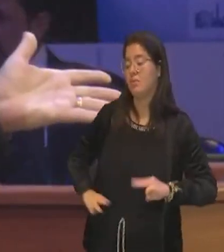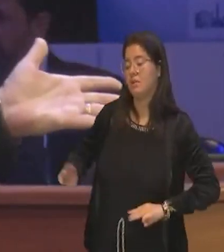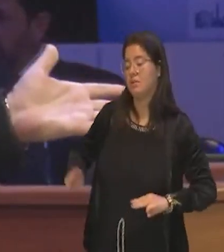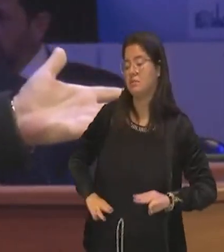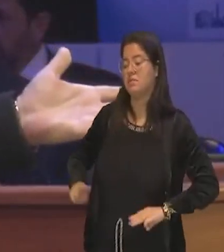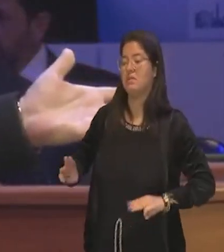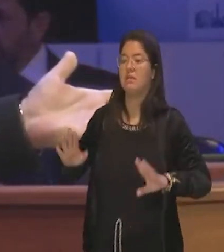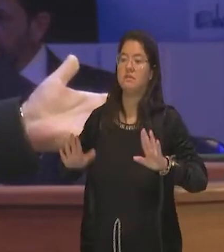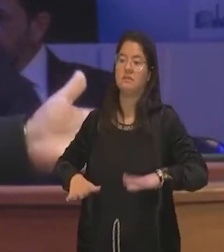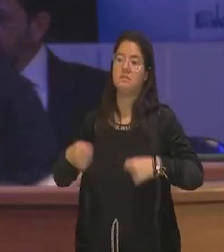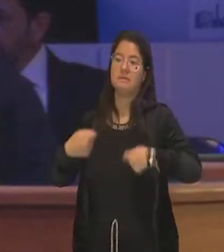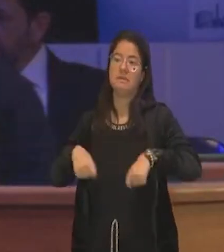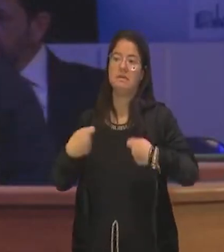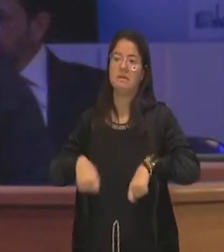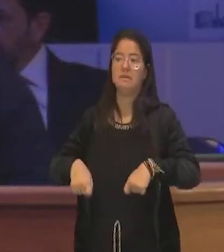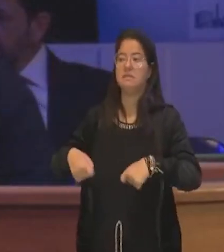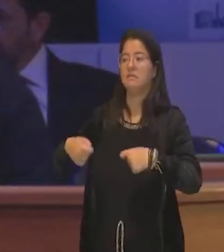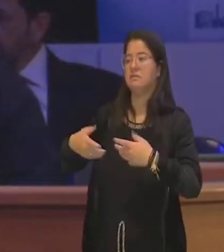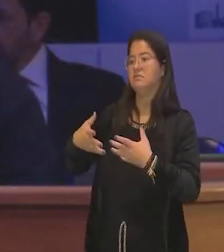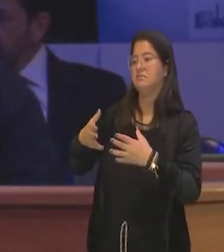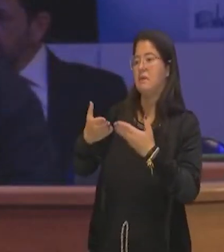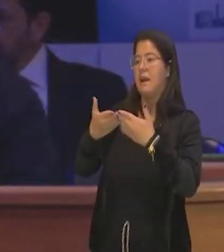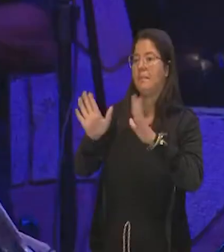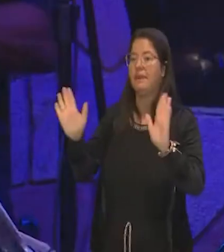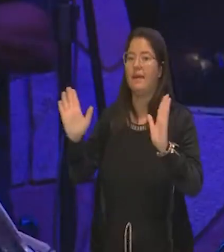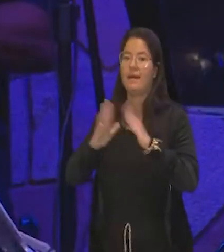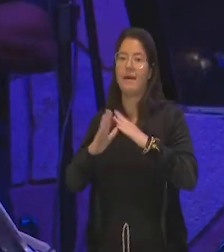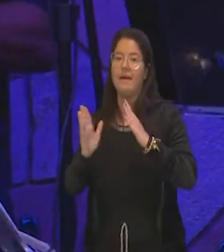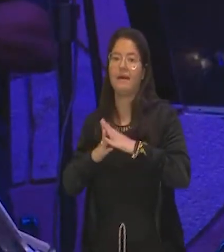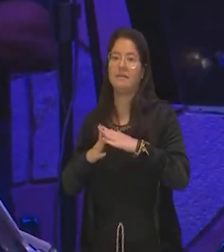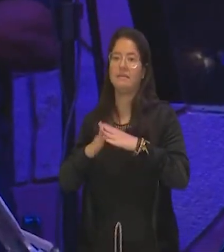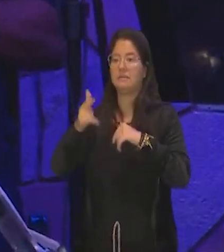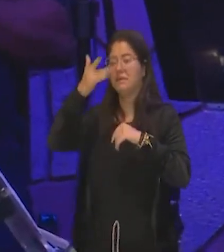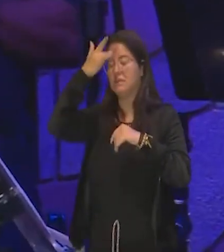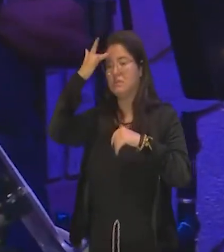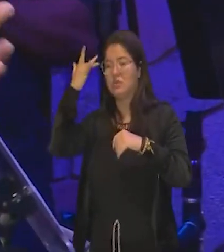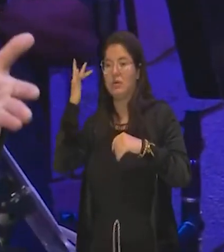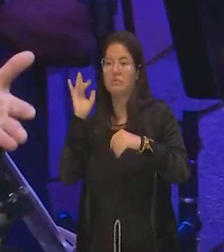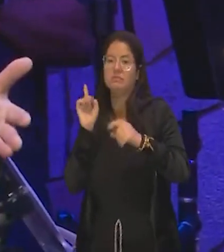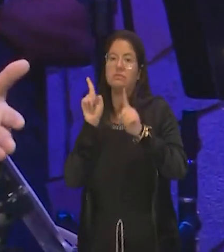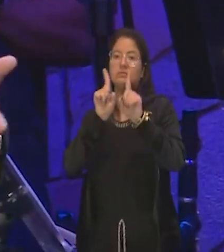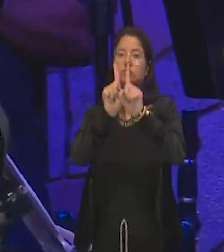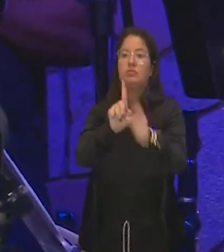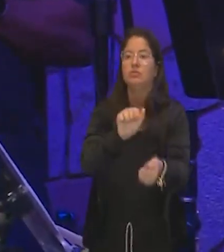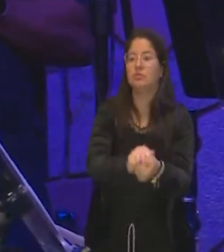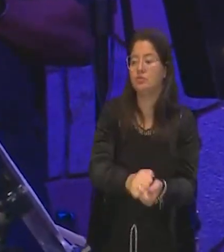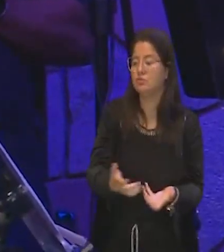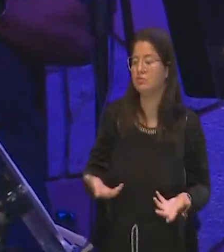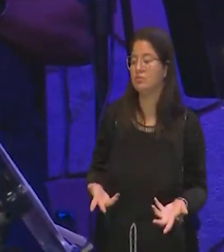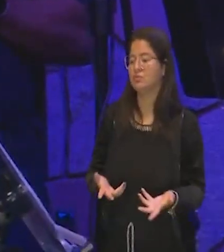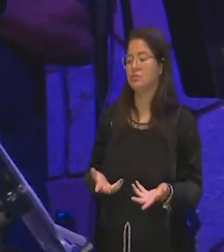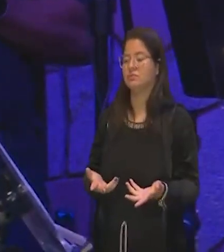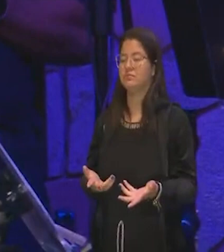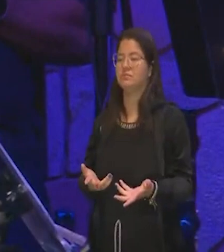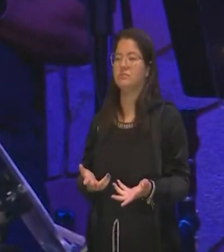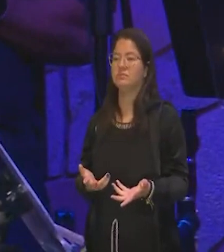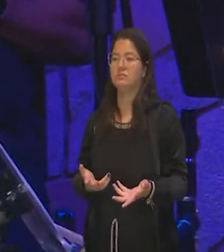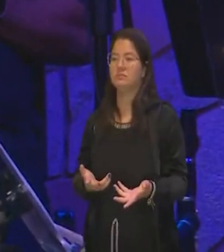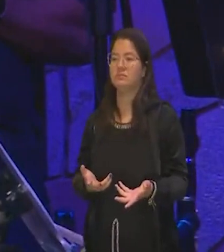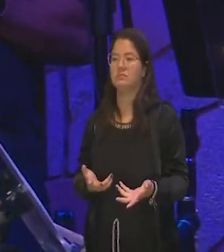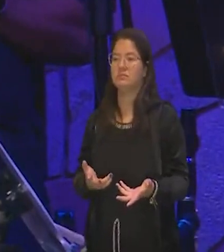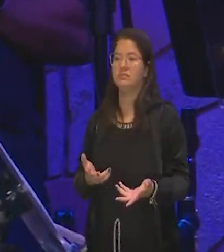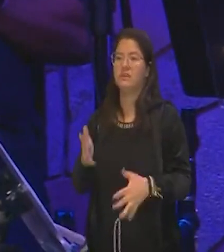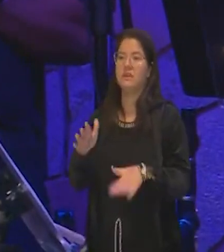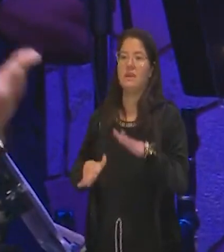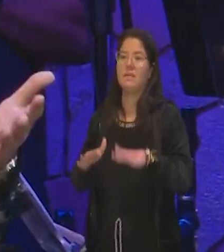sua casa, ele tem que abrir o seu carro, ele tem que colocar o seu carro na obra.